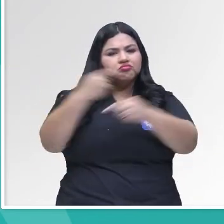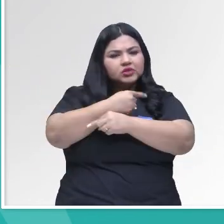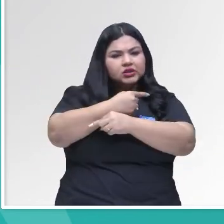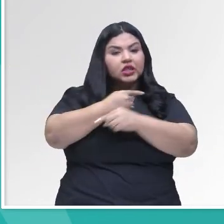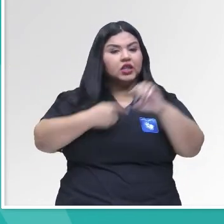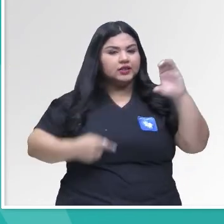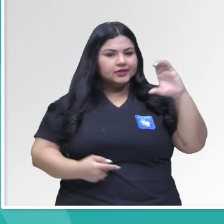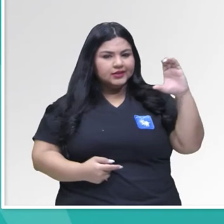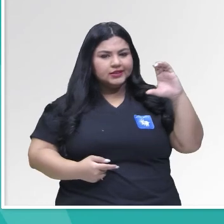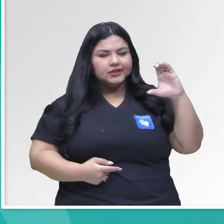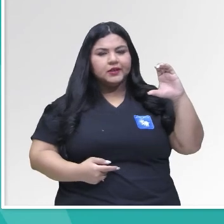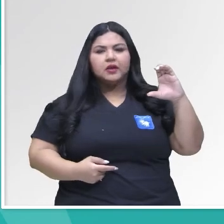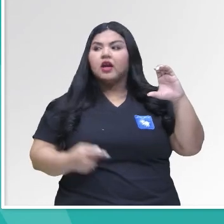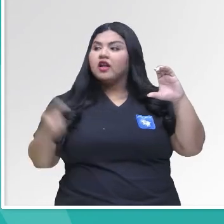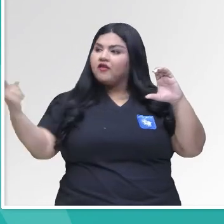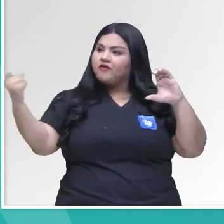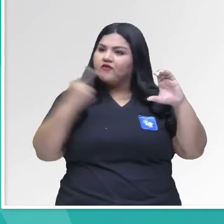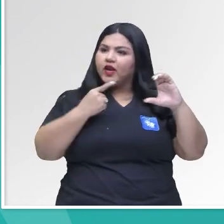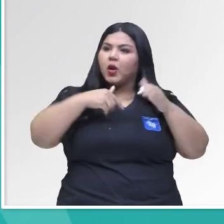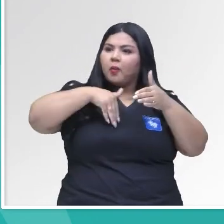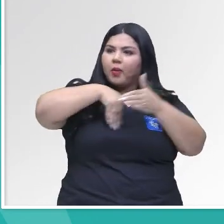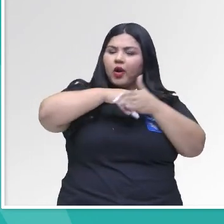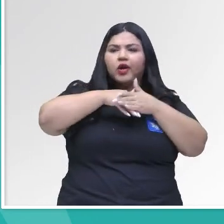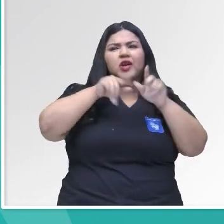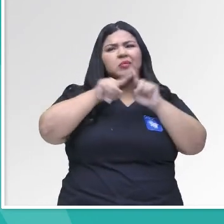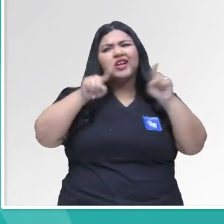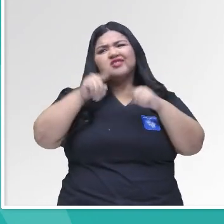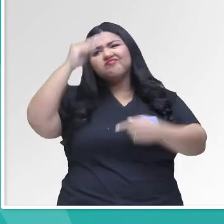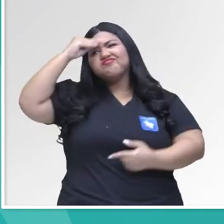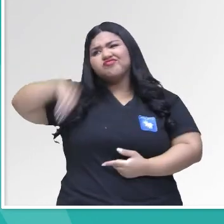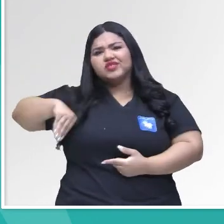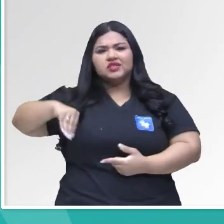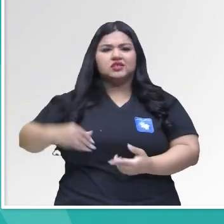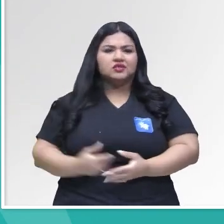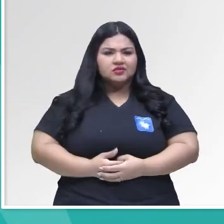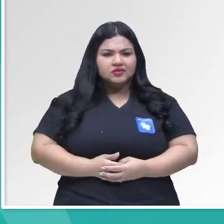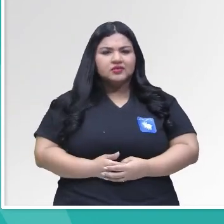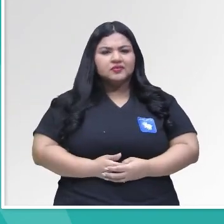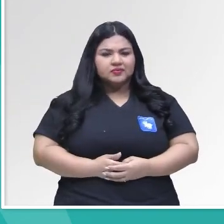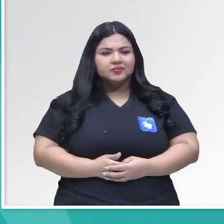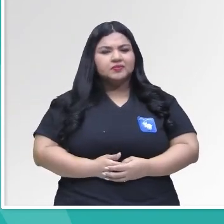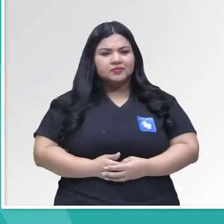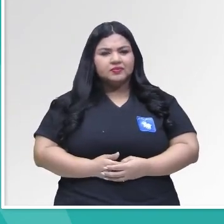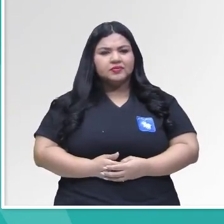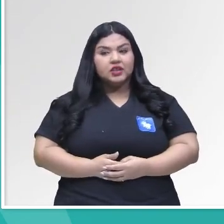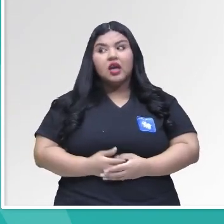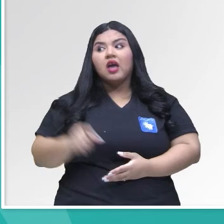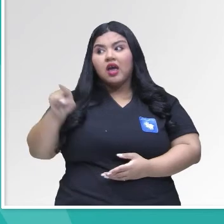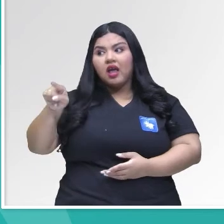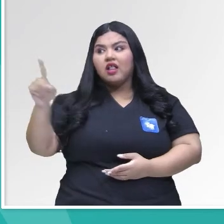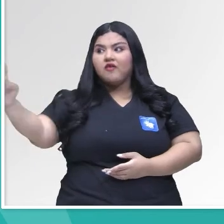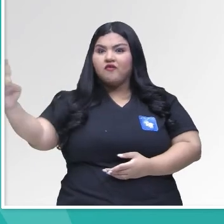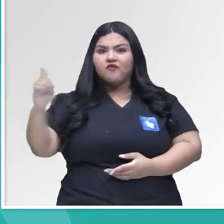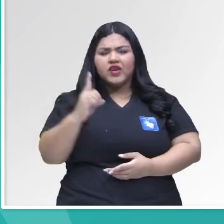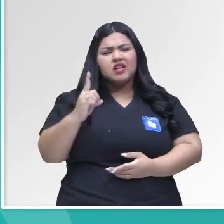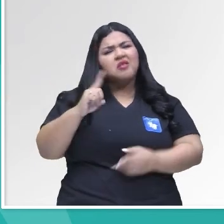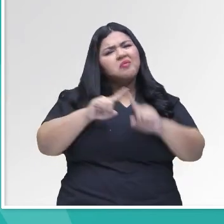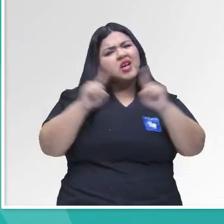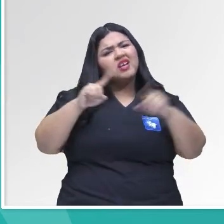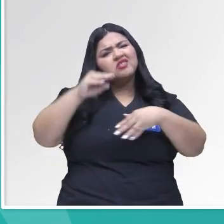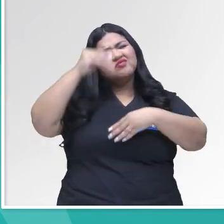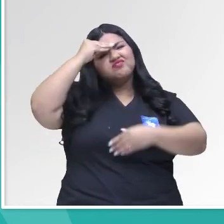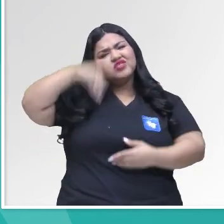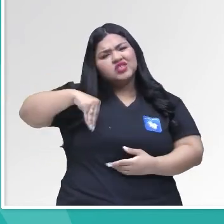Ele veio jogar bola, mas desistiu. Olha só. Ele veio jogar bola, mas desistiu.